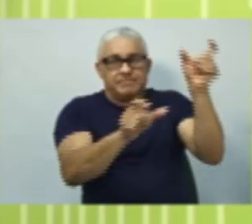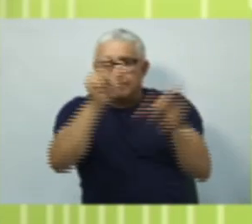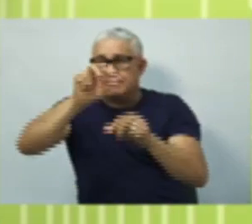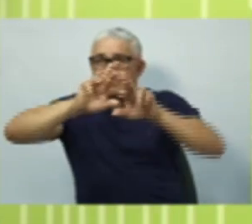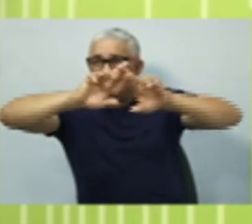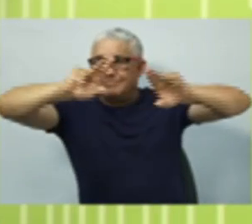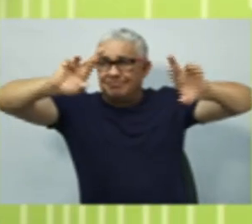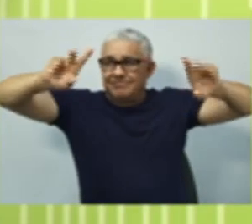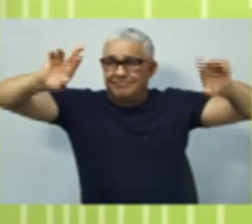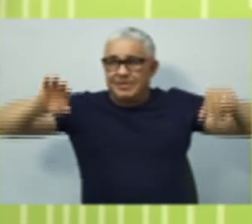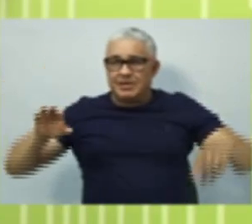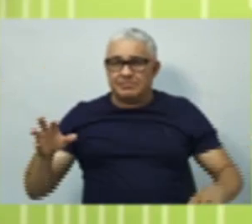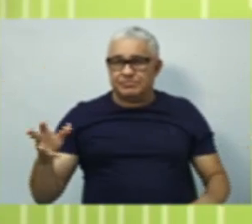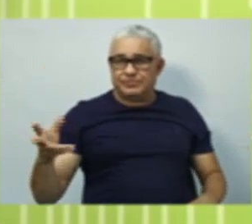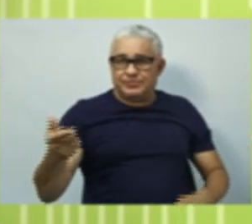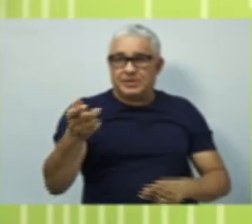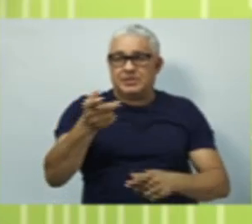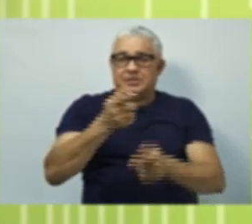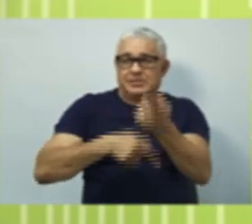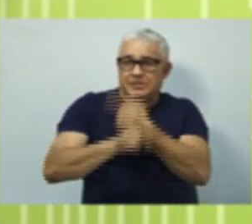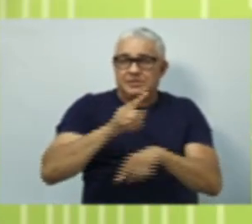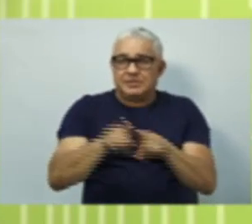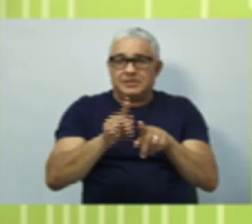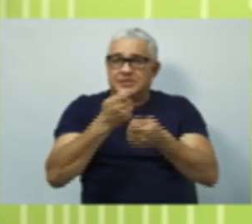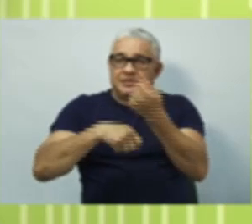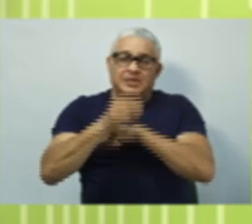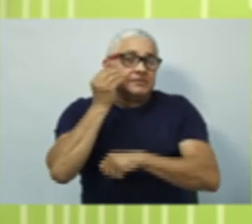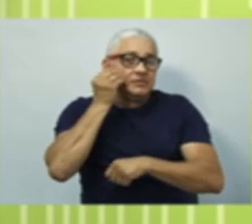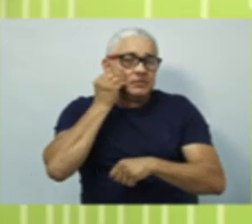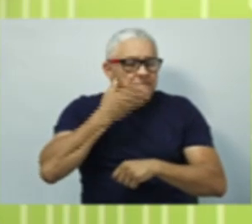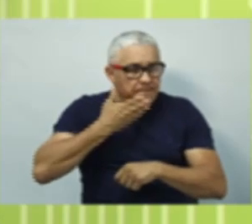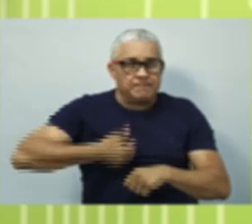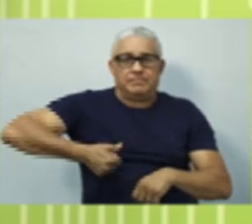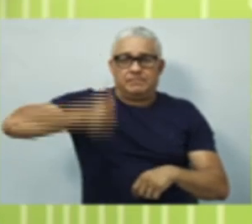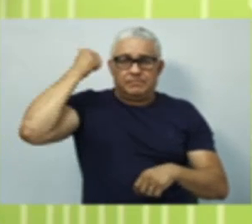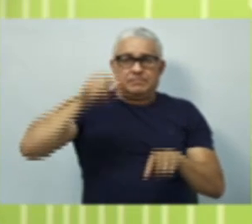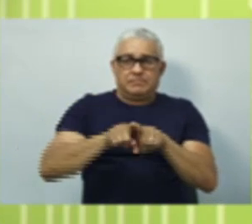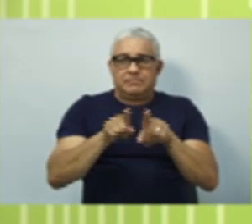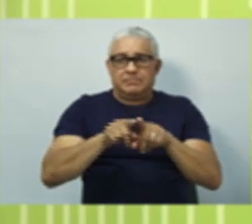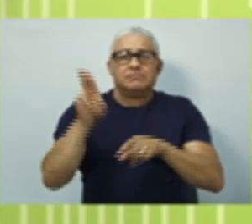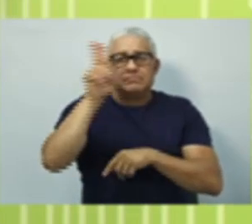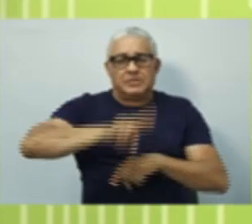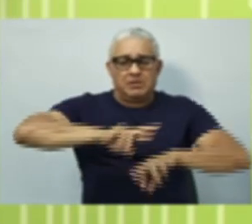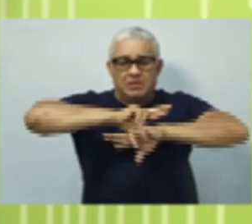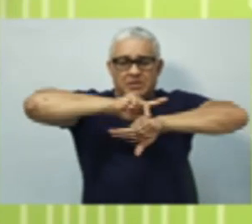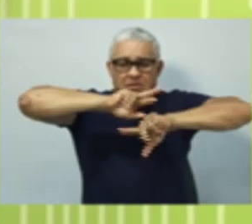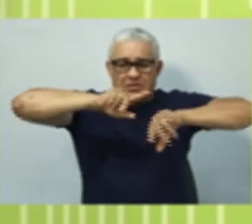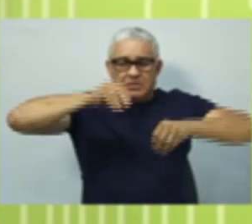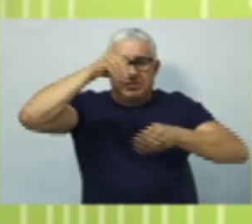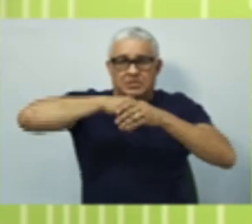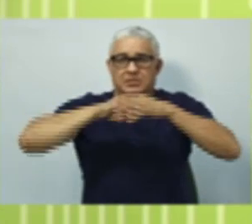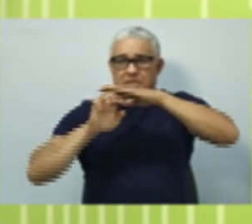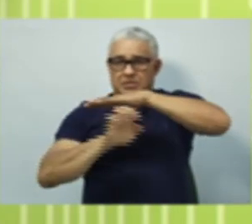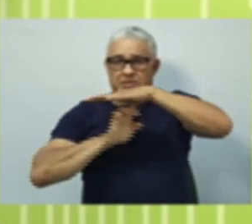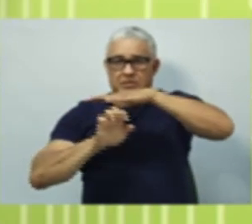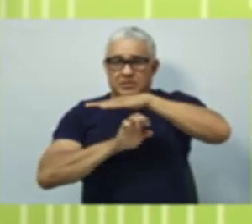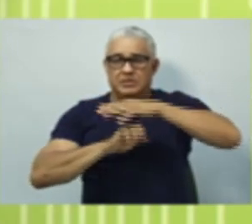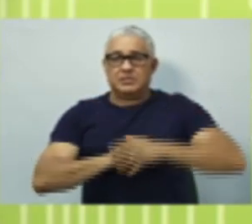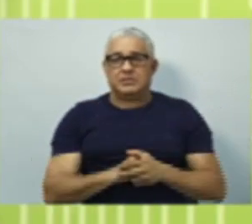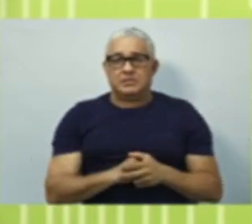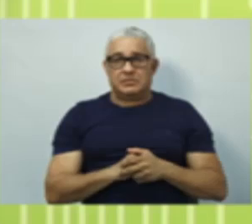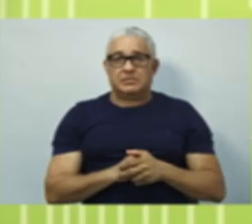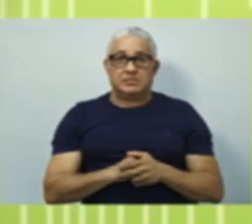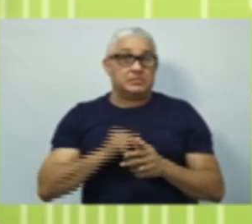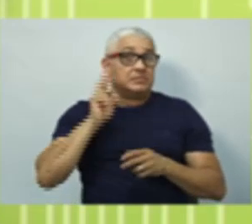de tentar administrar de forma melhor possível os recursos que nós temos dentro de uma organização.